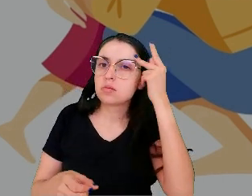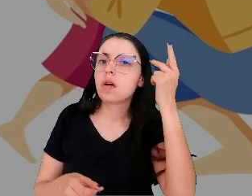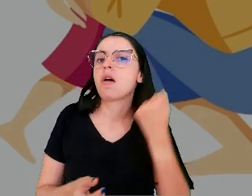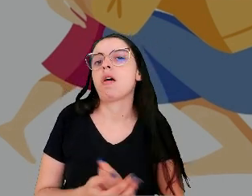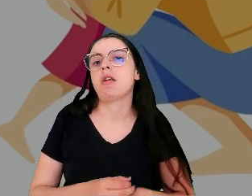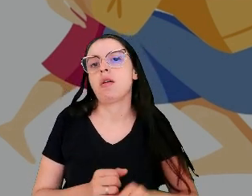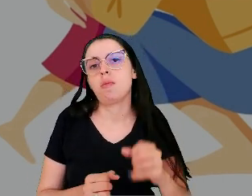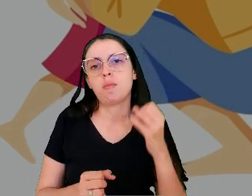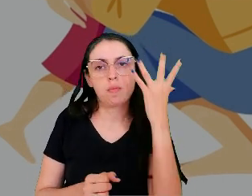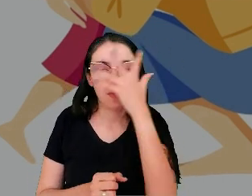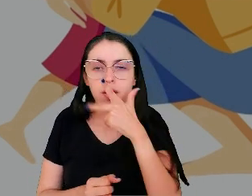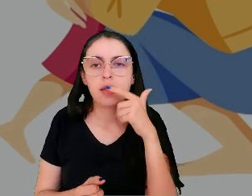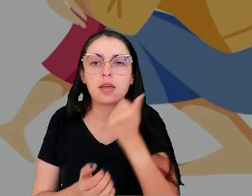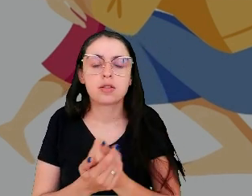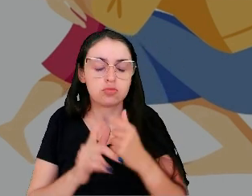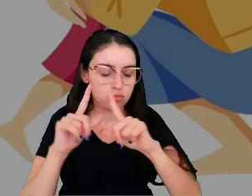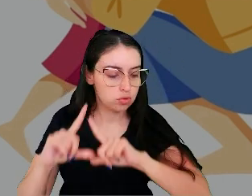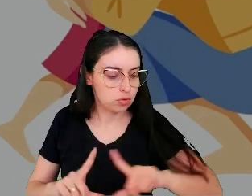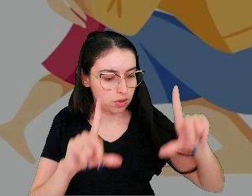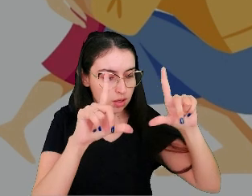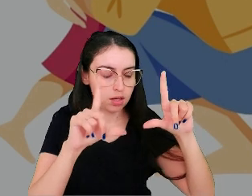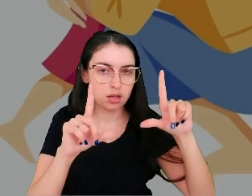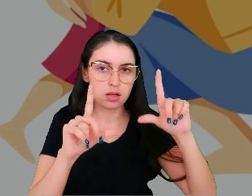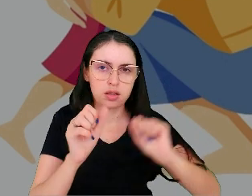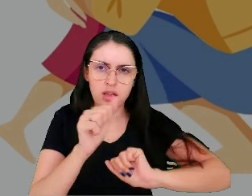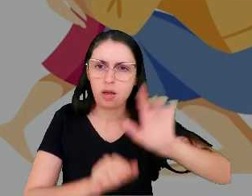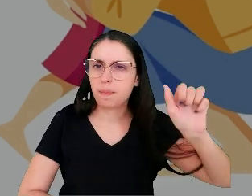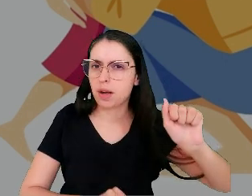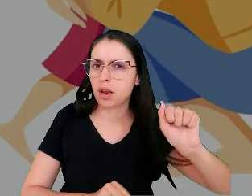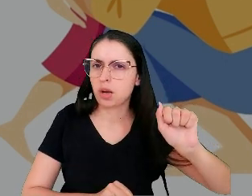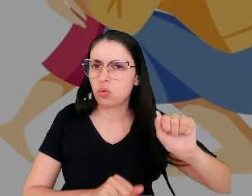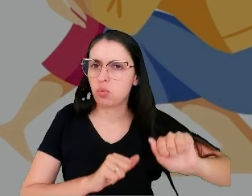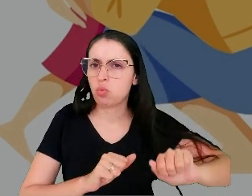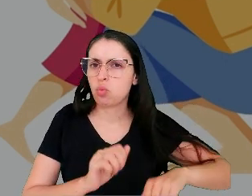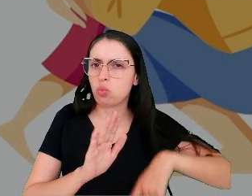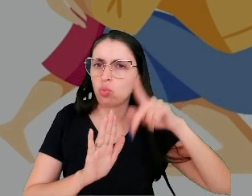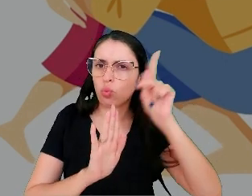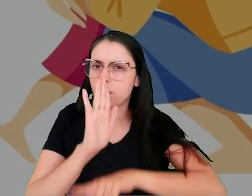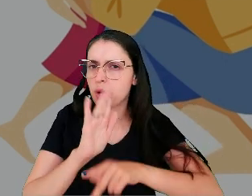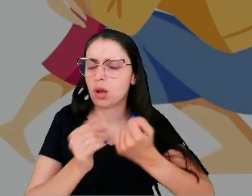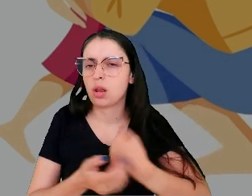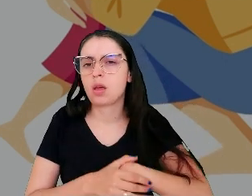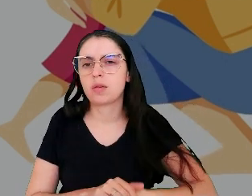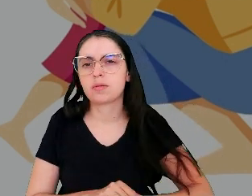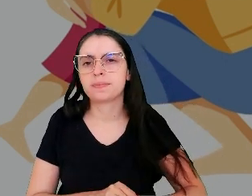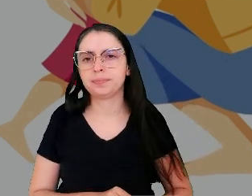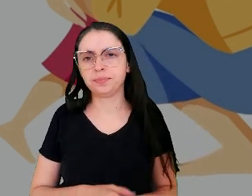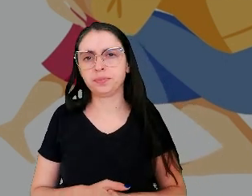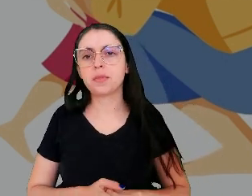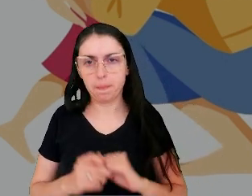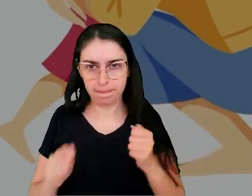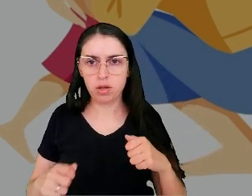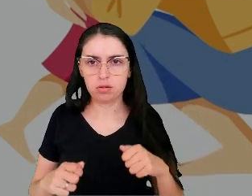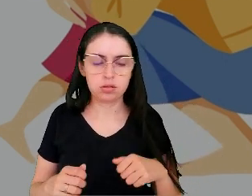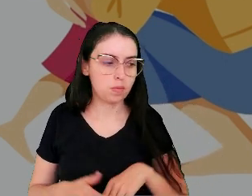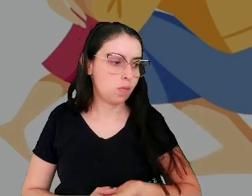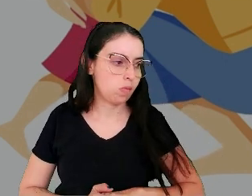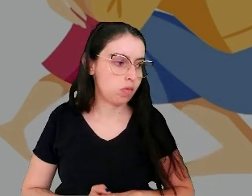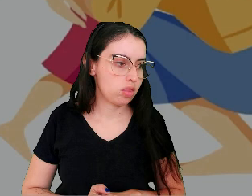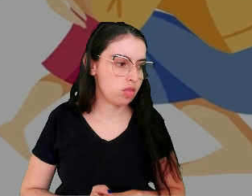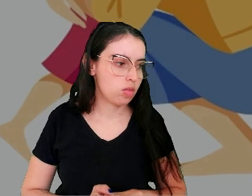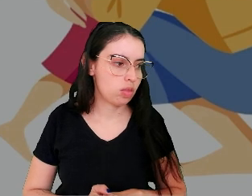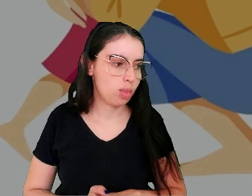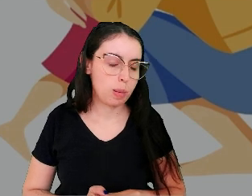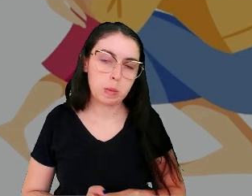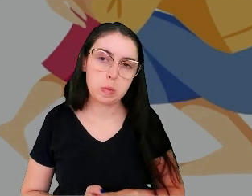gente puder colocar a minha tela grande rapidamente, quebrando um pouquinho o protocolo. Se o operador aí puder ir aqui.